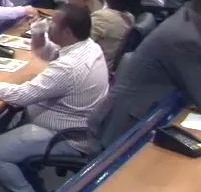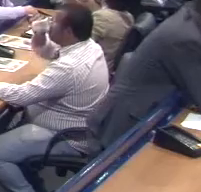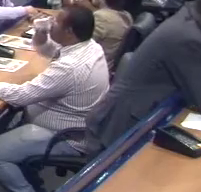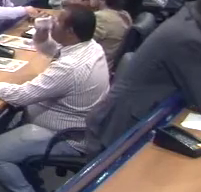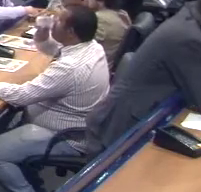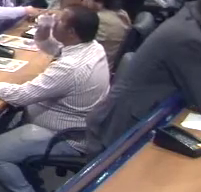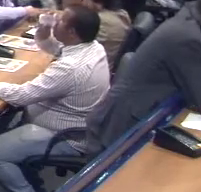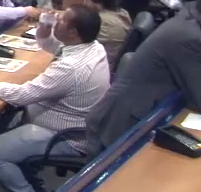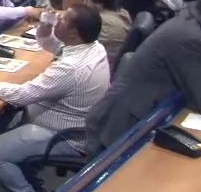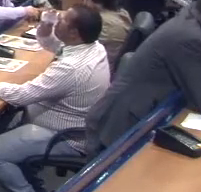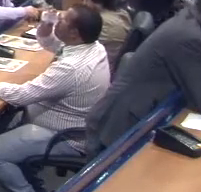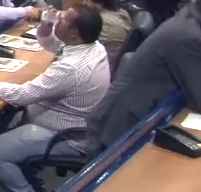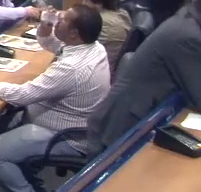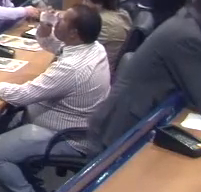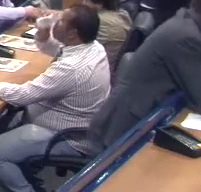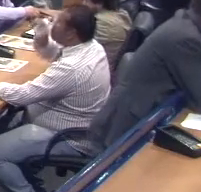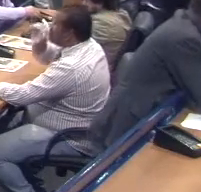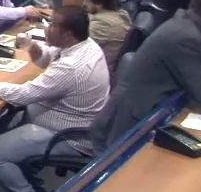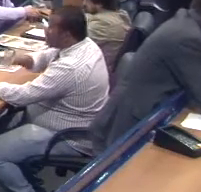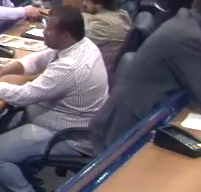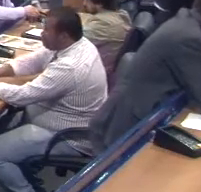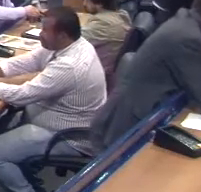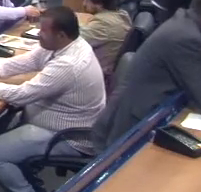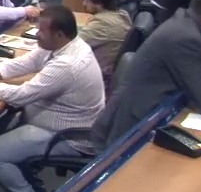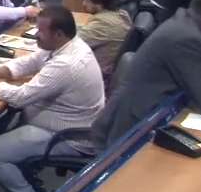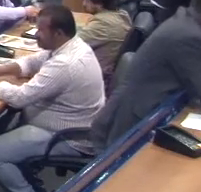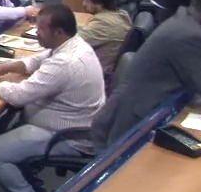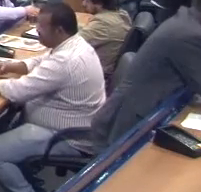Senhor presidente, pelo 51, senhor presidente.